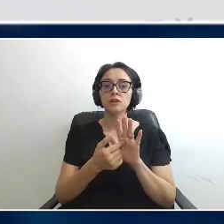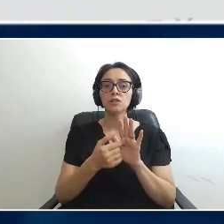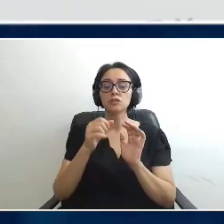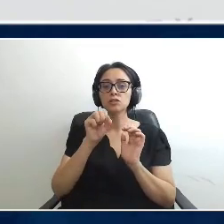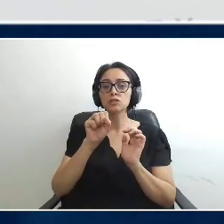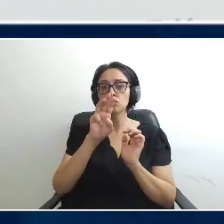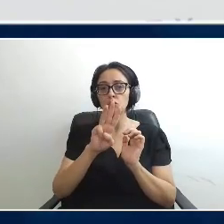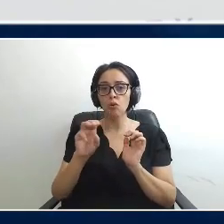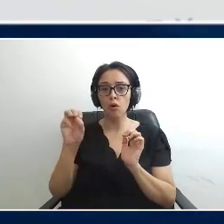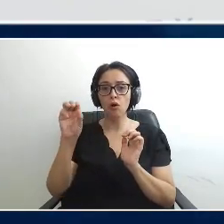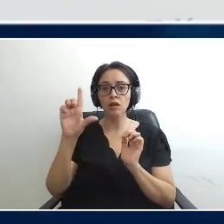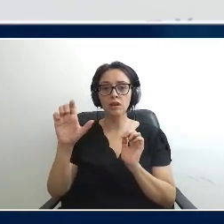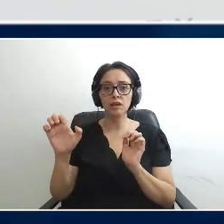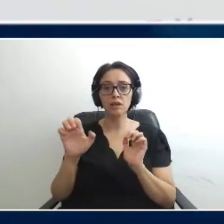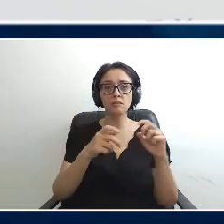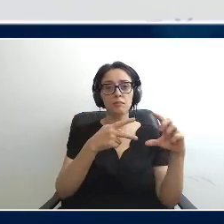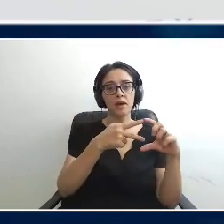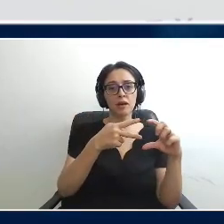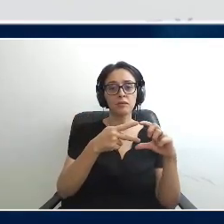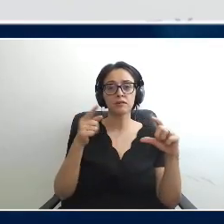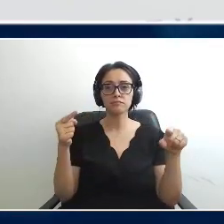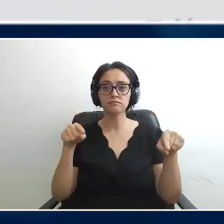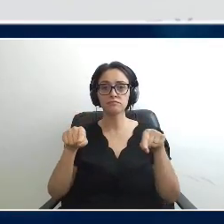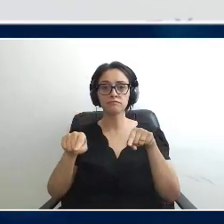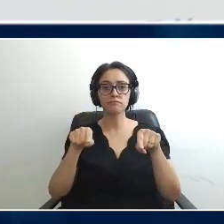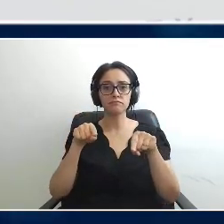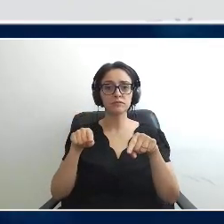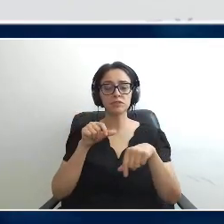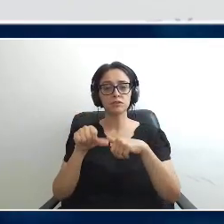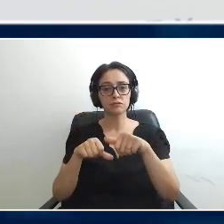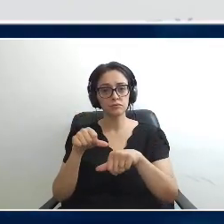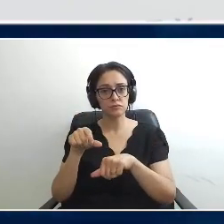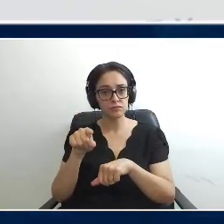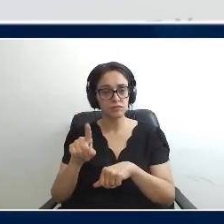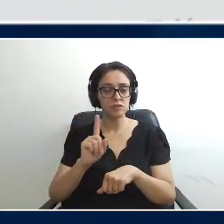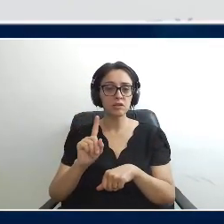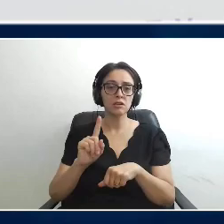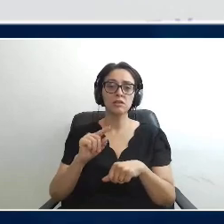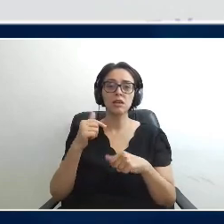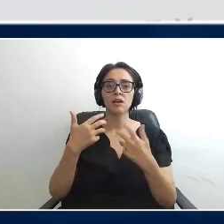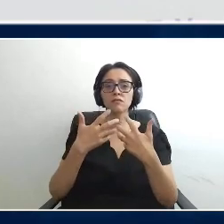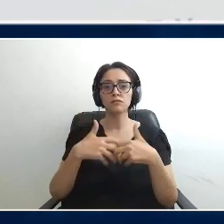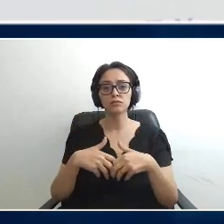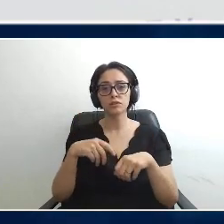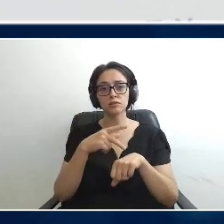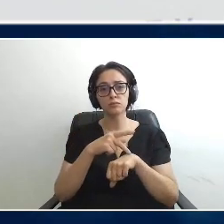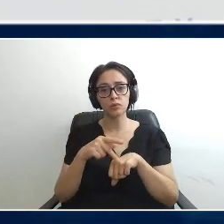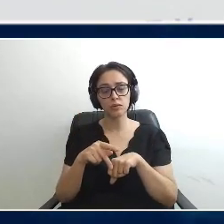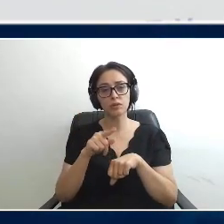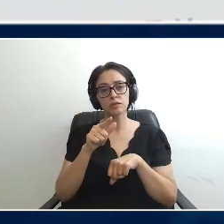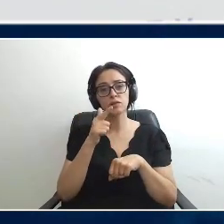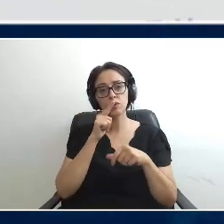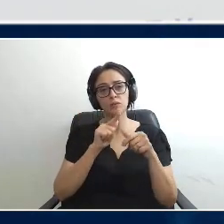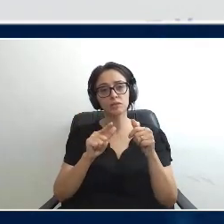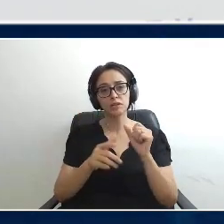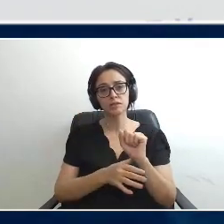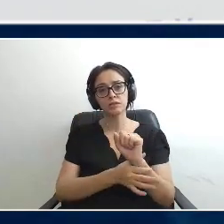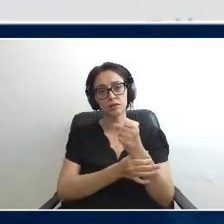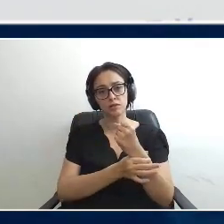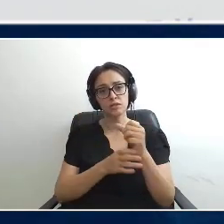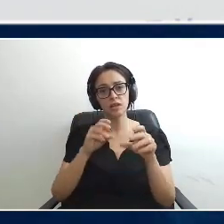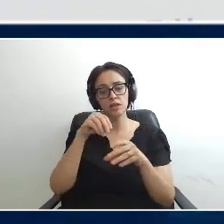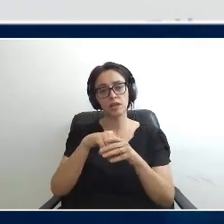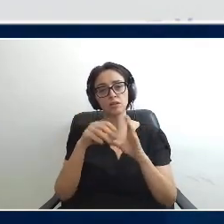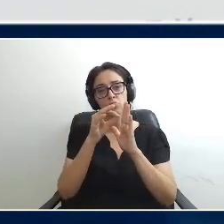traz concorrência. Então, se as coisas serem imutáveis, serem locais, suas funções serem puras, você ganha mais segurança dentro do seu